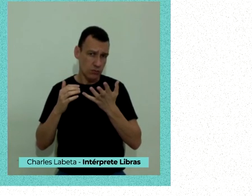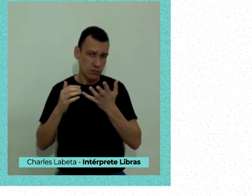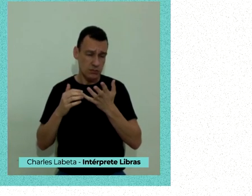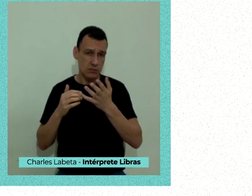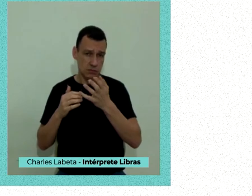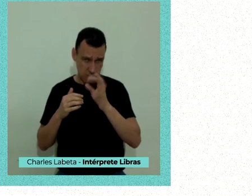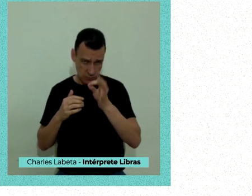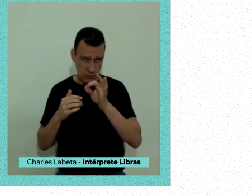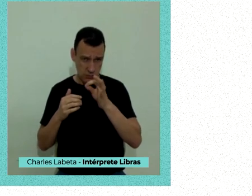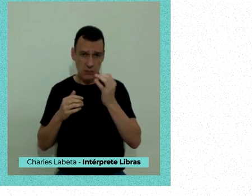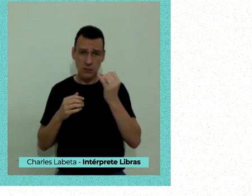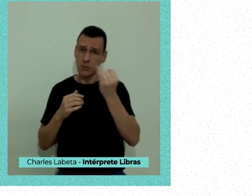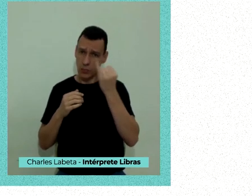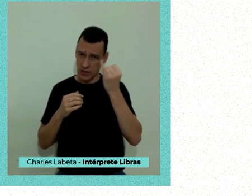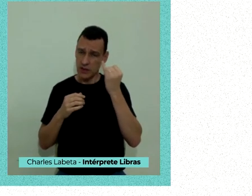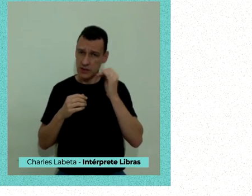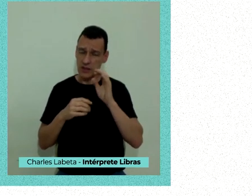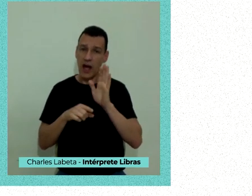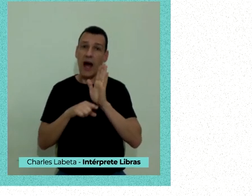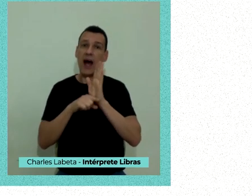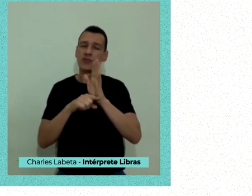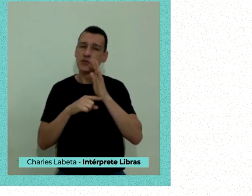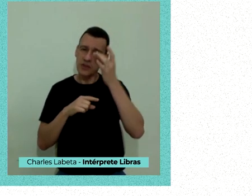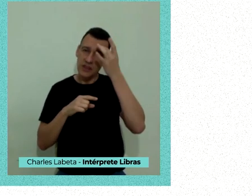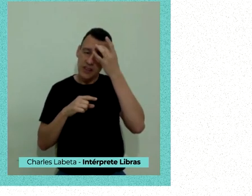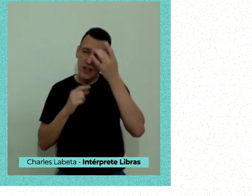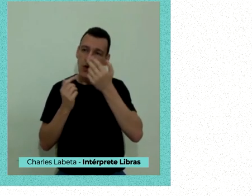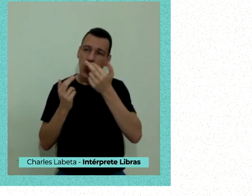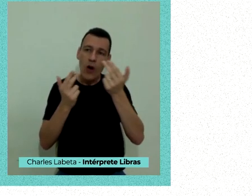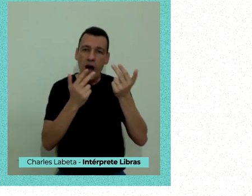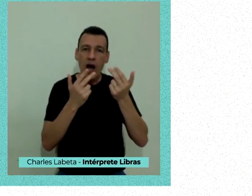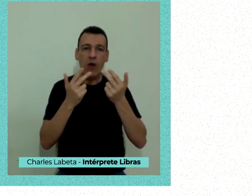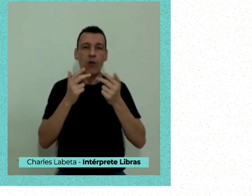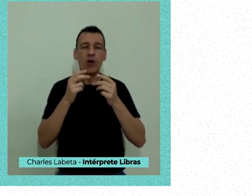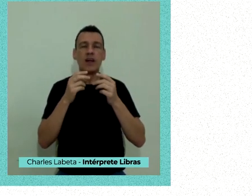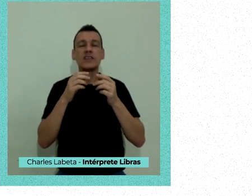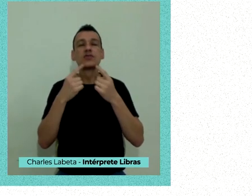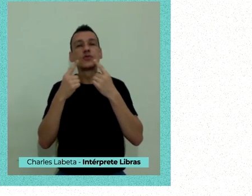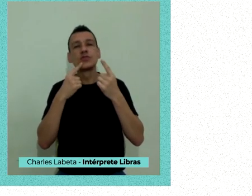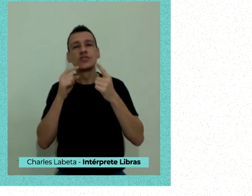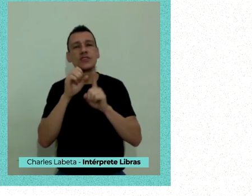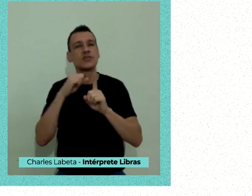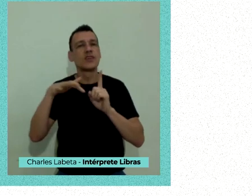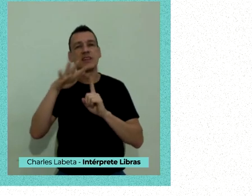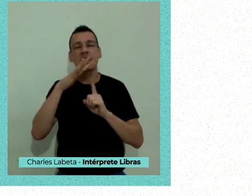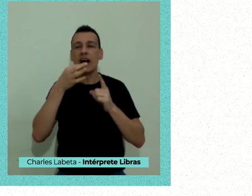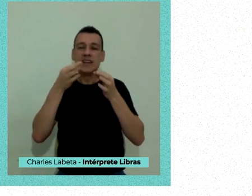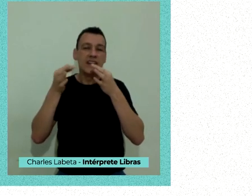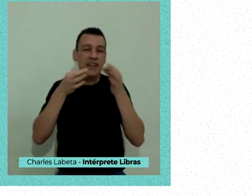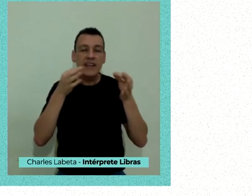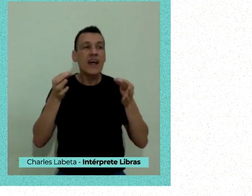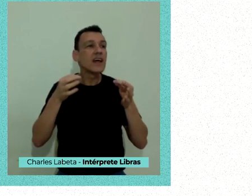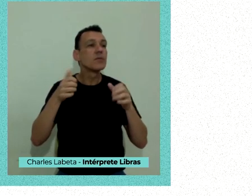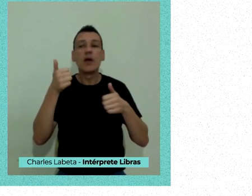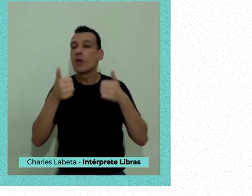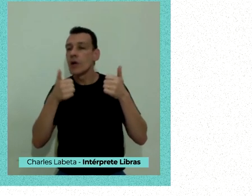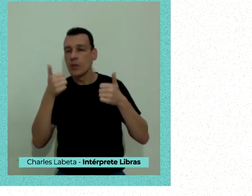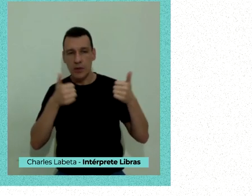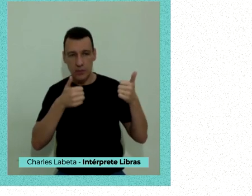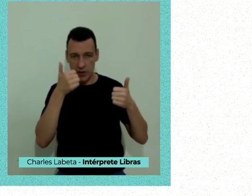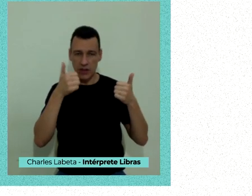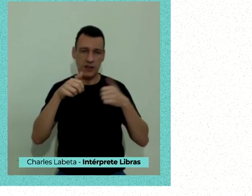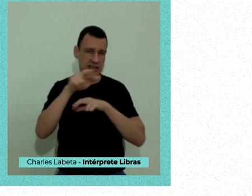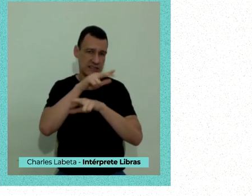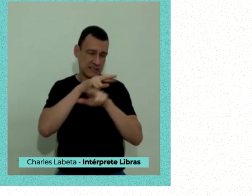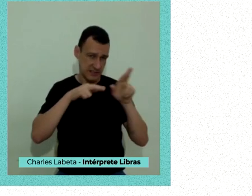em coletivo, com a sociedade, quais são os melhores caminhos para a gente seguir. Mas automaticamente nós precisamos